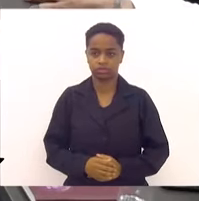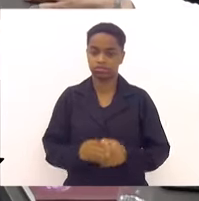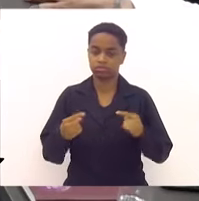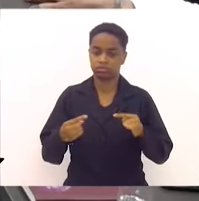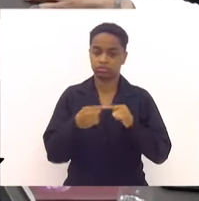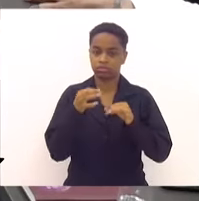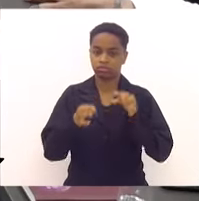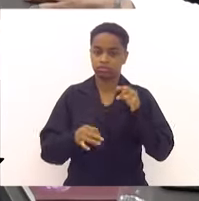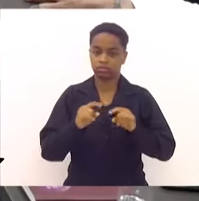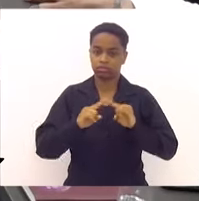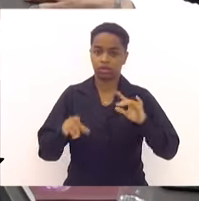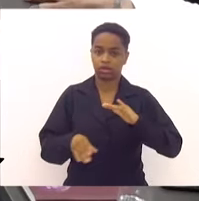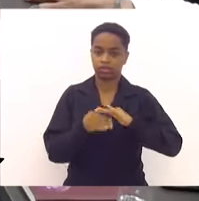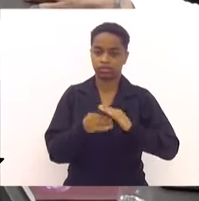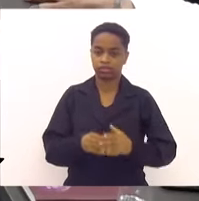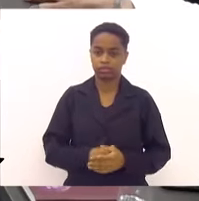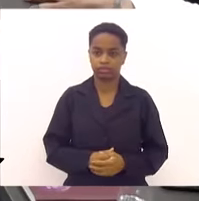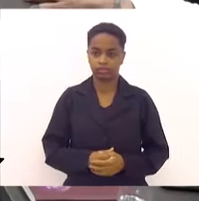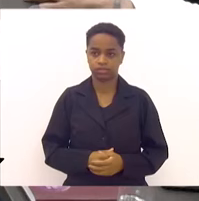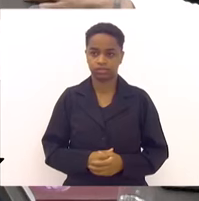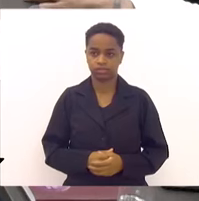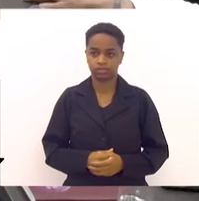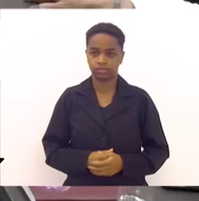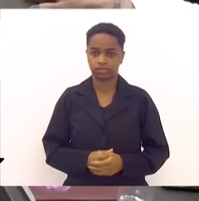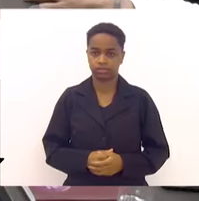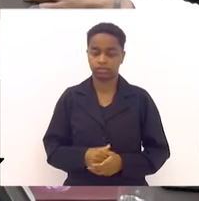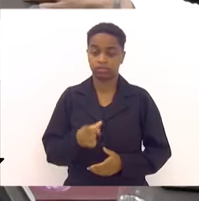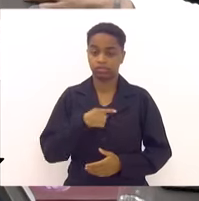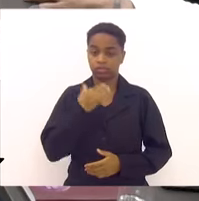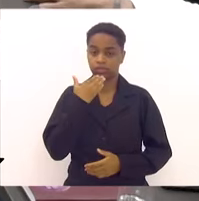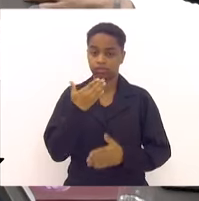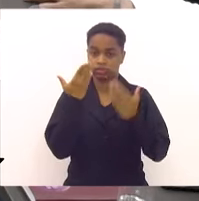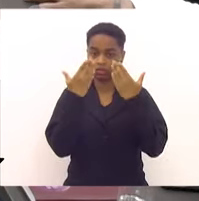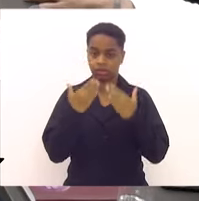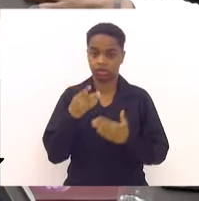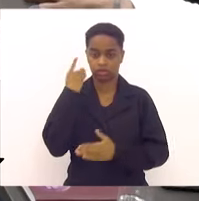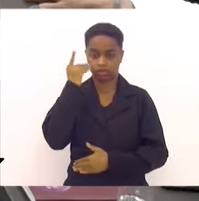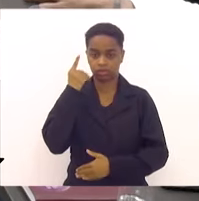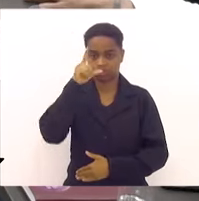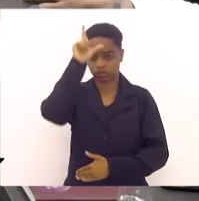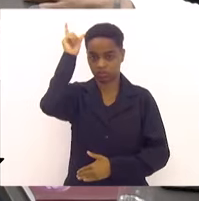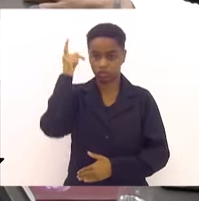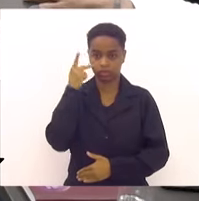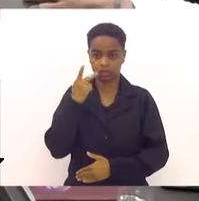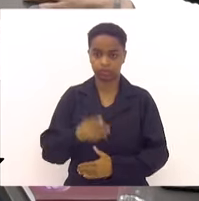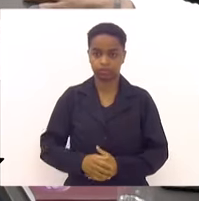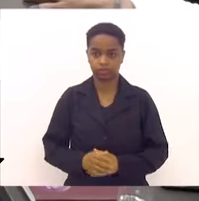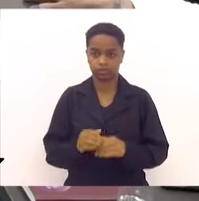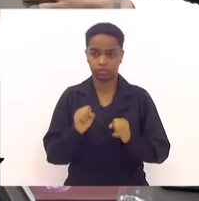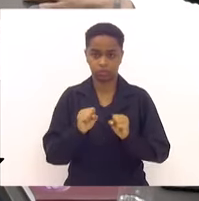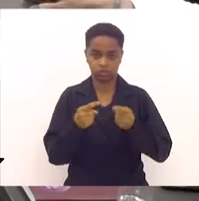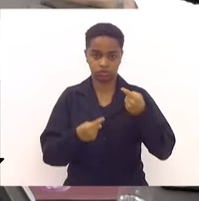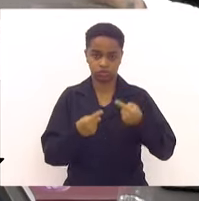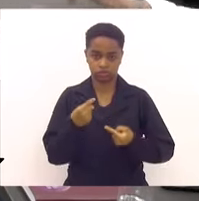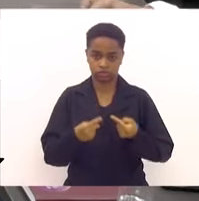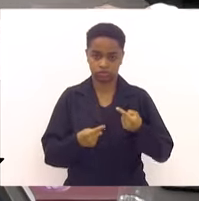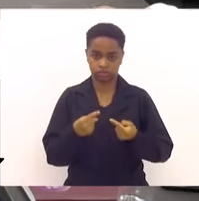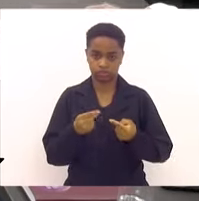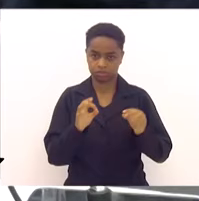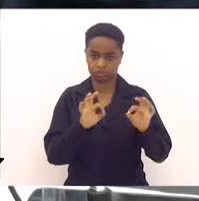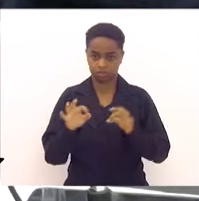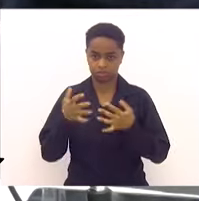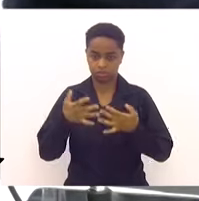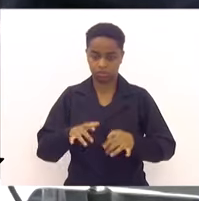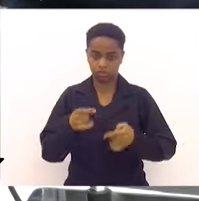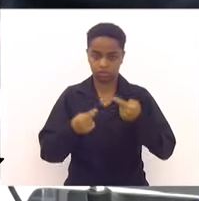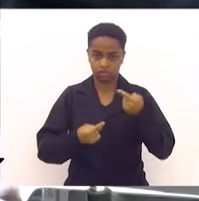juridicidade com emenda. Tinha um pedido de vista, deputado. Deputado Luiz Paulo. Sem problema. Superado. Em discussão. Não havendo